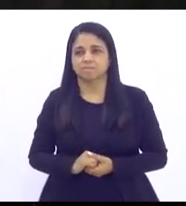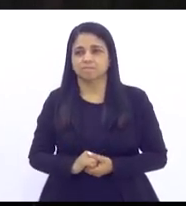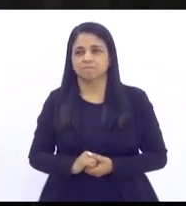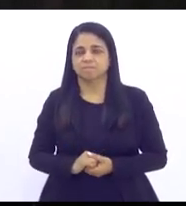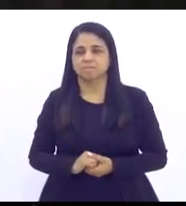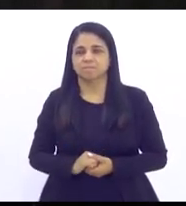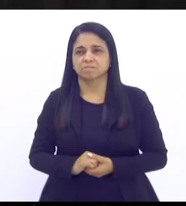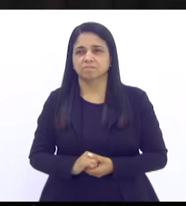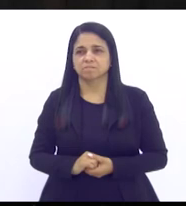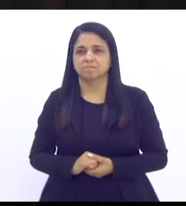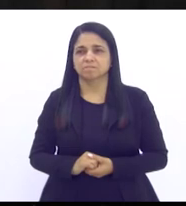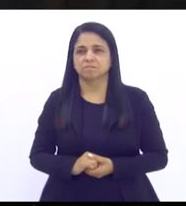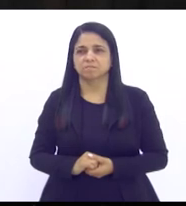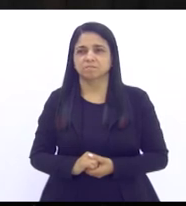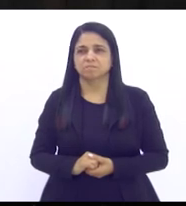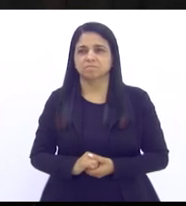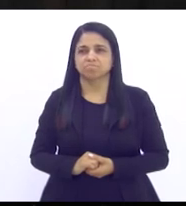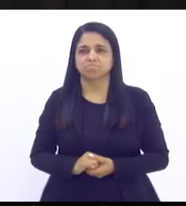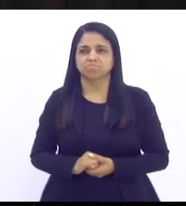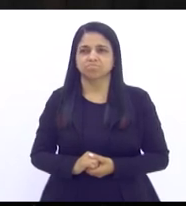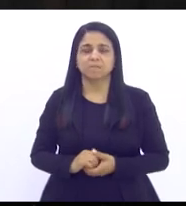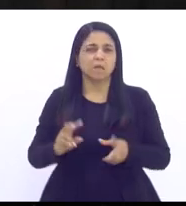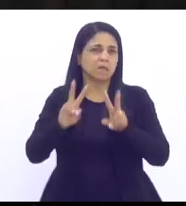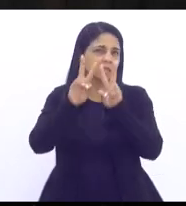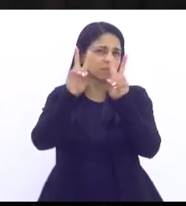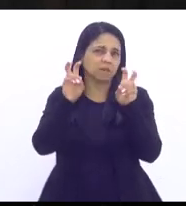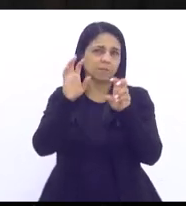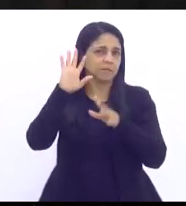sobre uma decisão